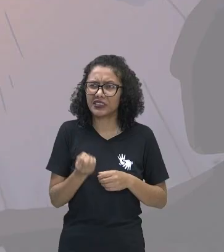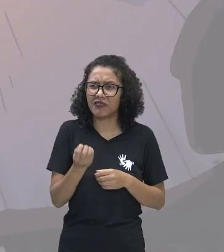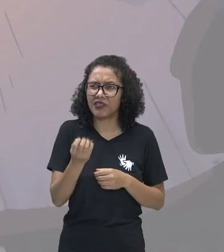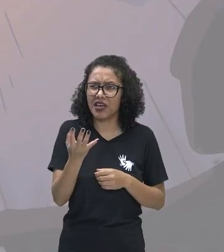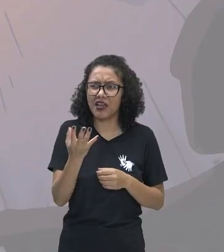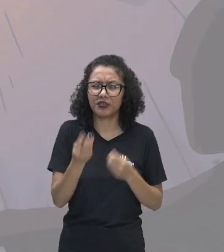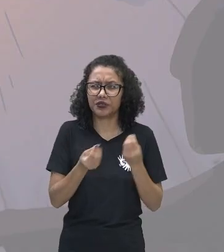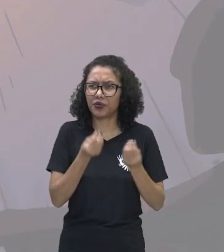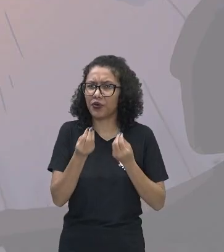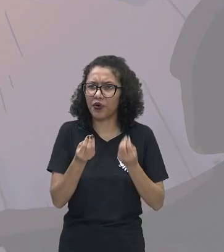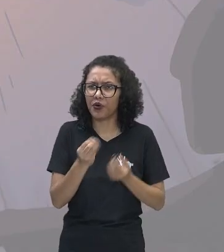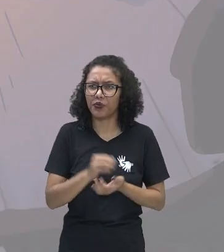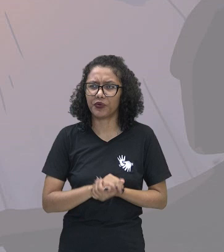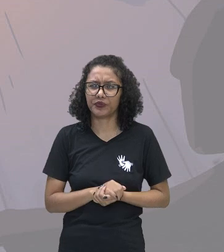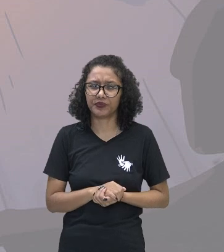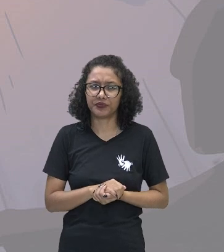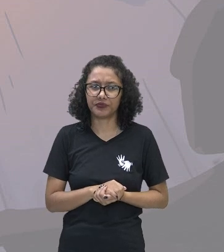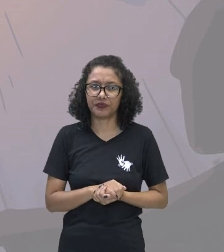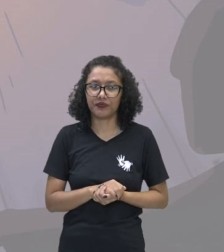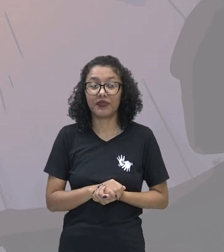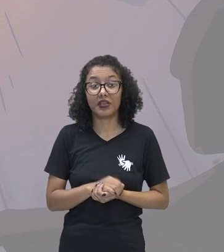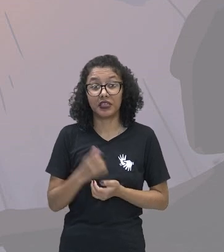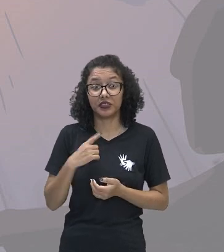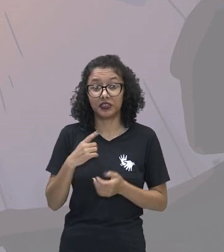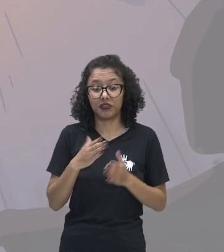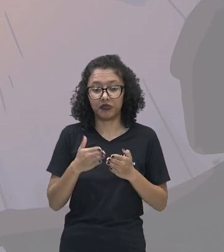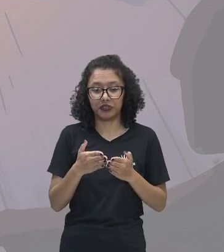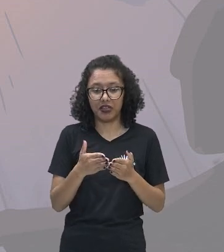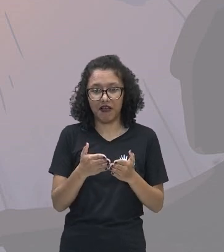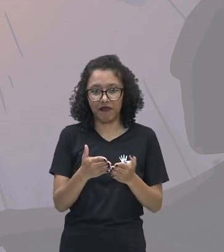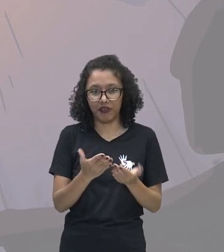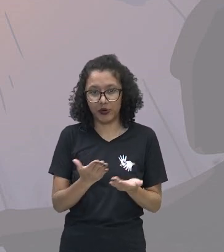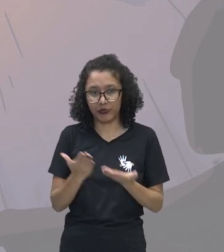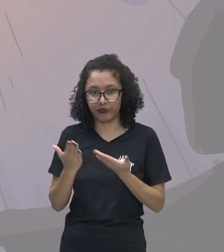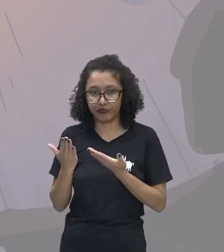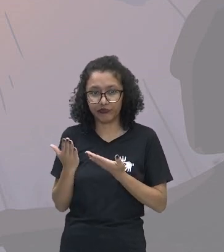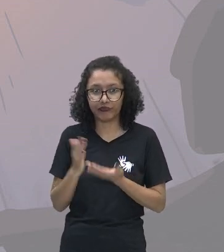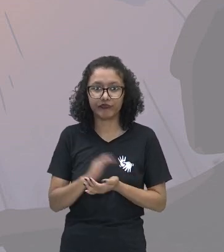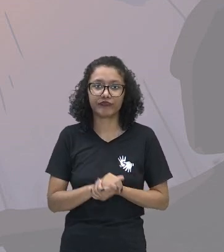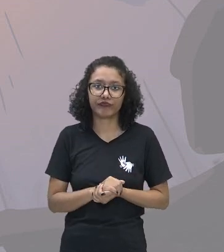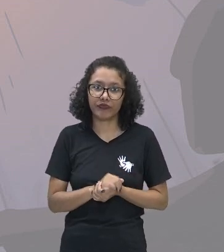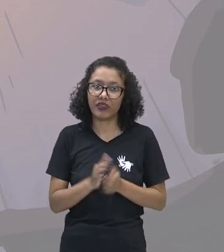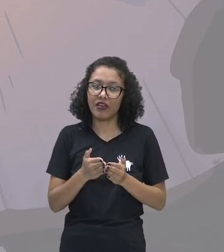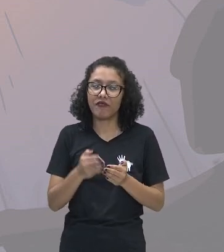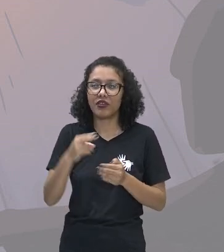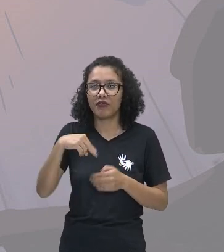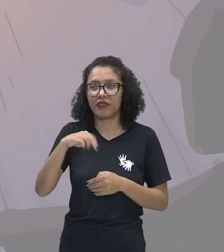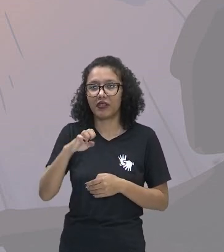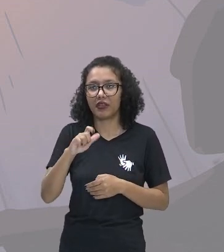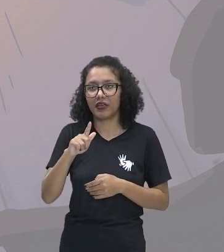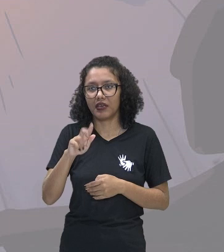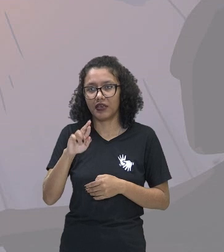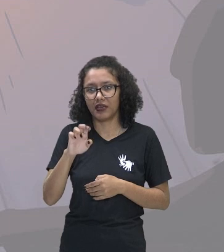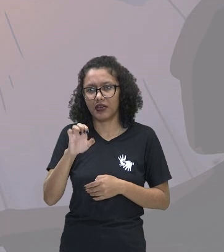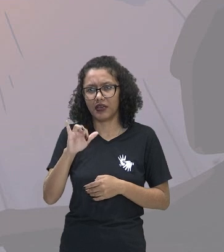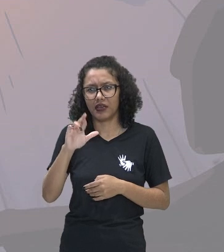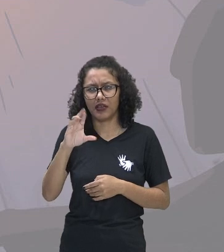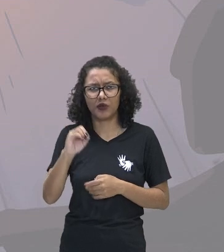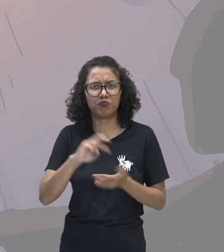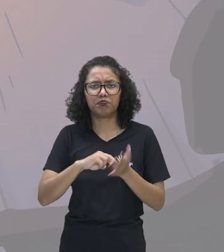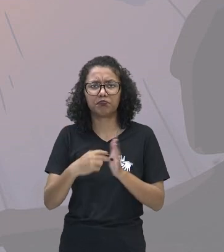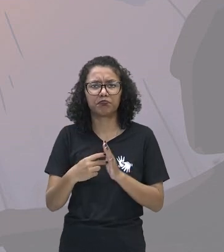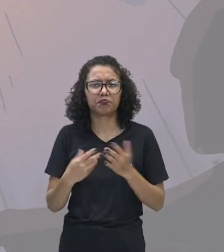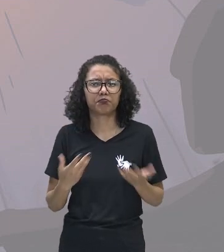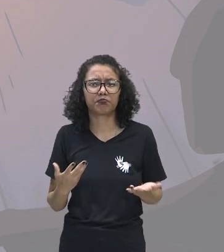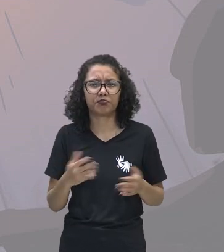transporta para os navios negreiros aqui, como a gente pode observar. O que é um navio negreiro? O navio